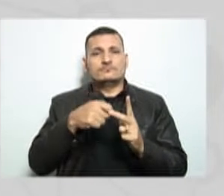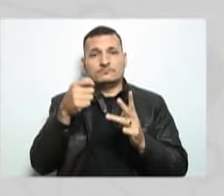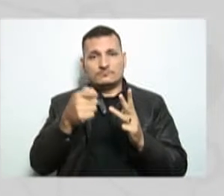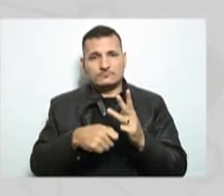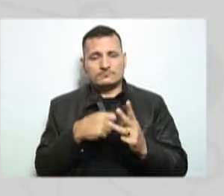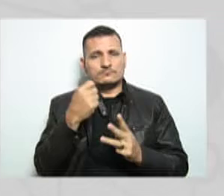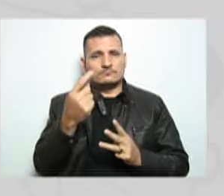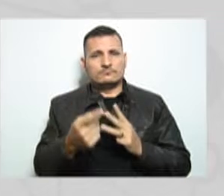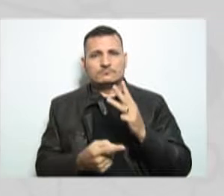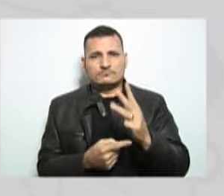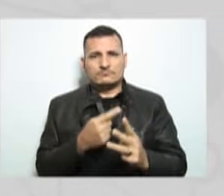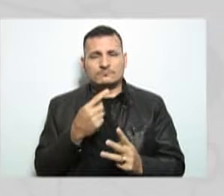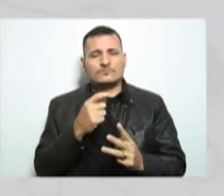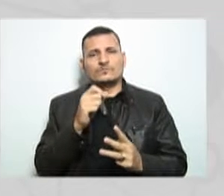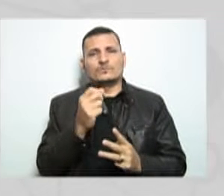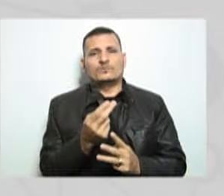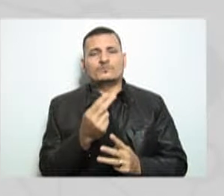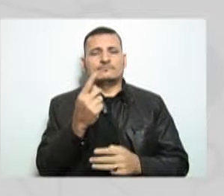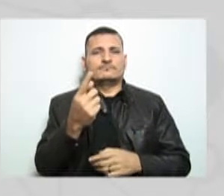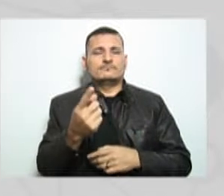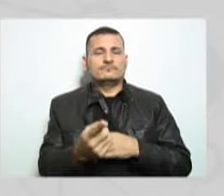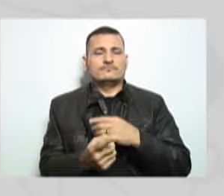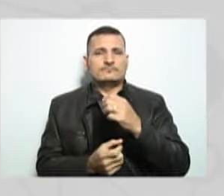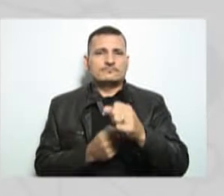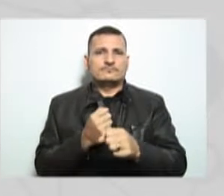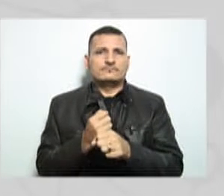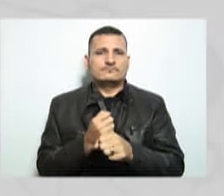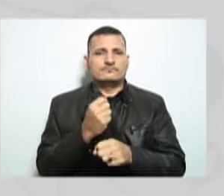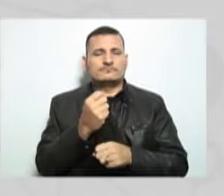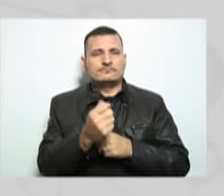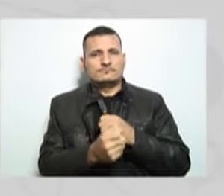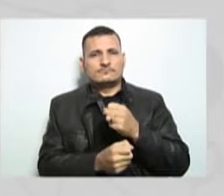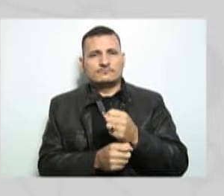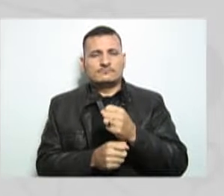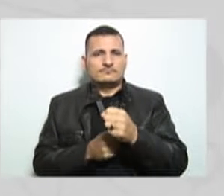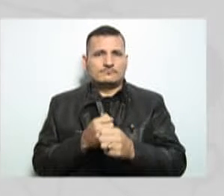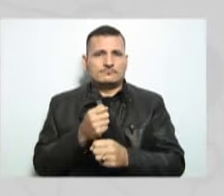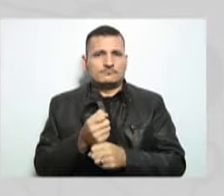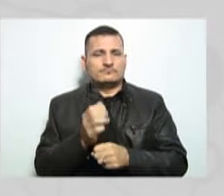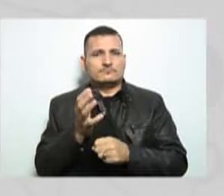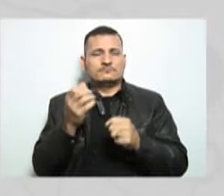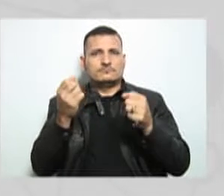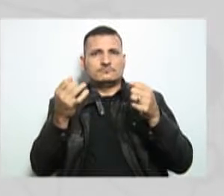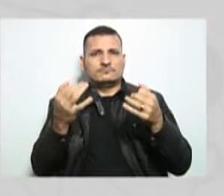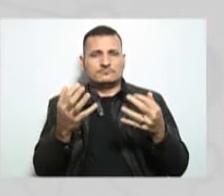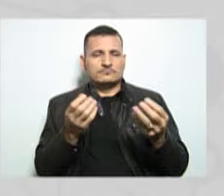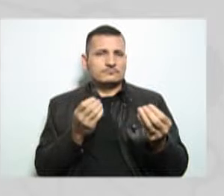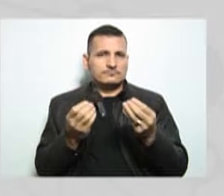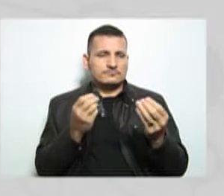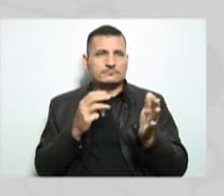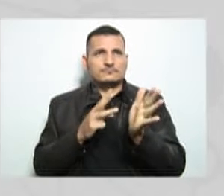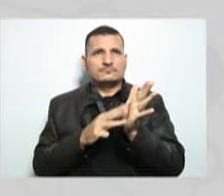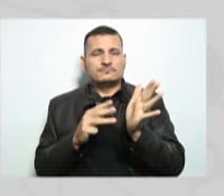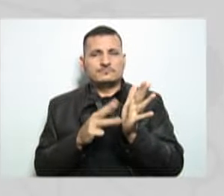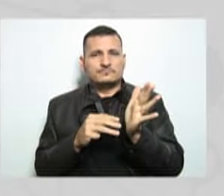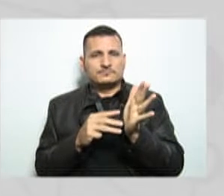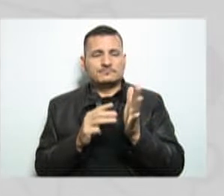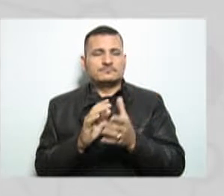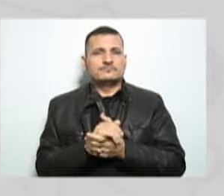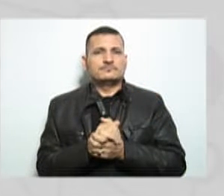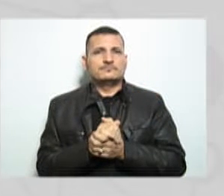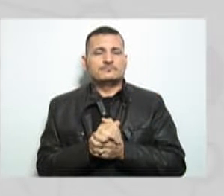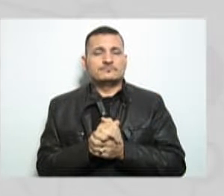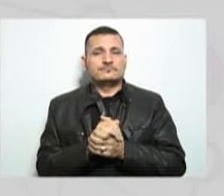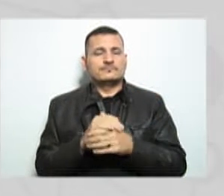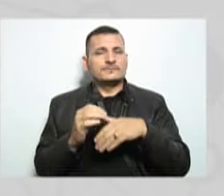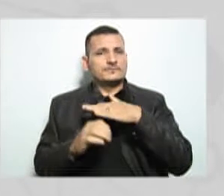ou anual, o qual nós já conversamos e explicamos como é que funciona este método, qual é o fechamento das